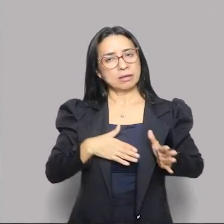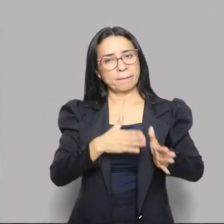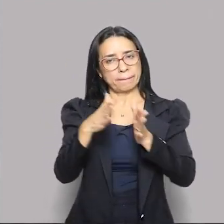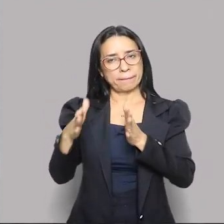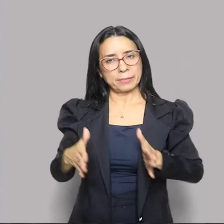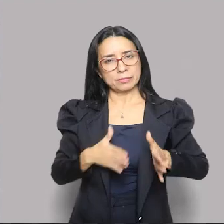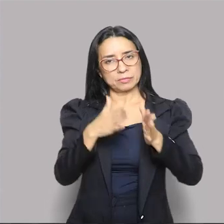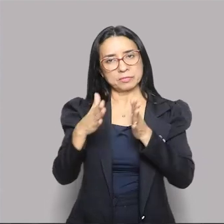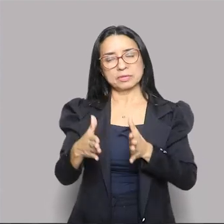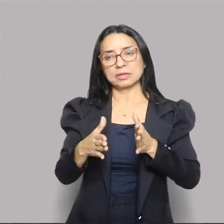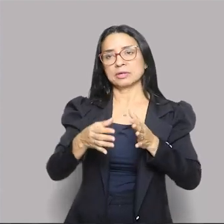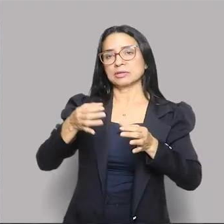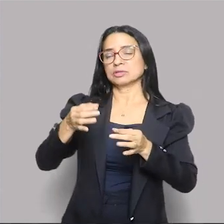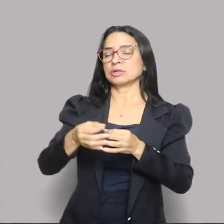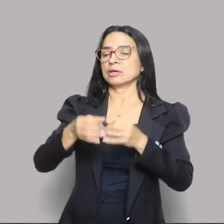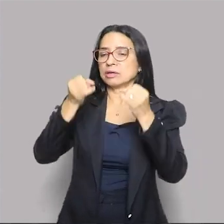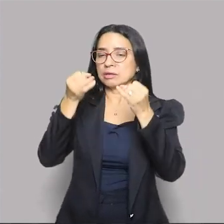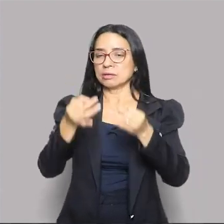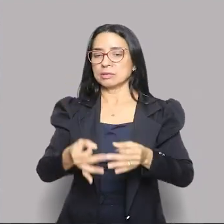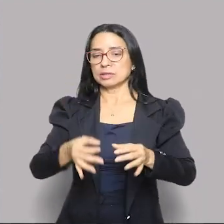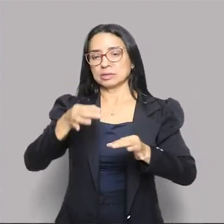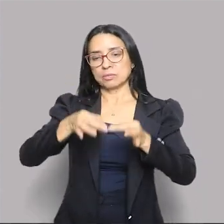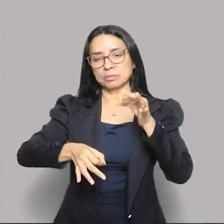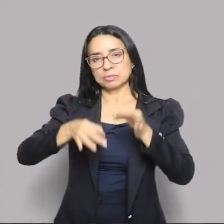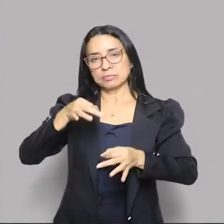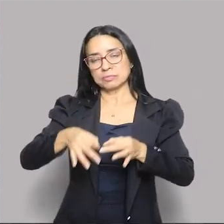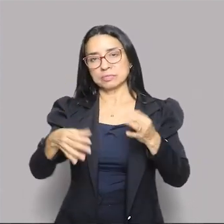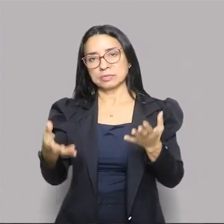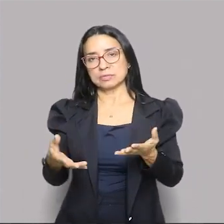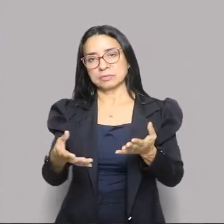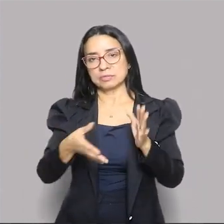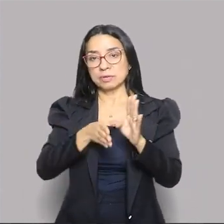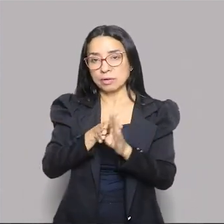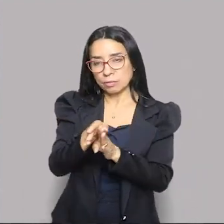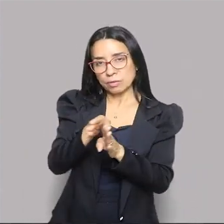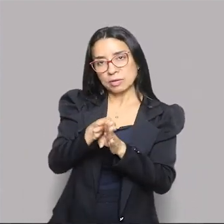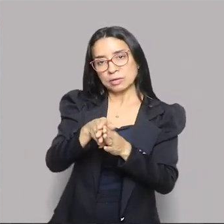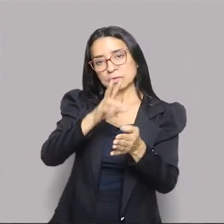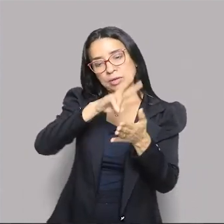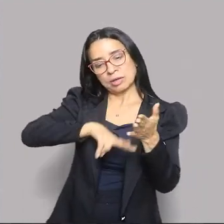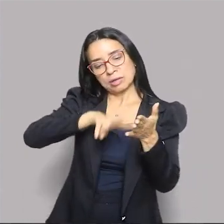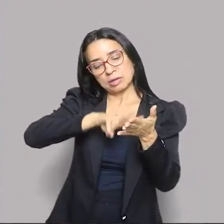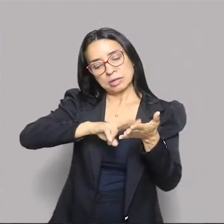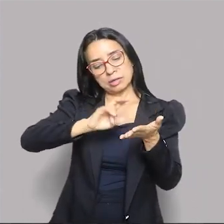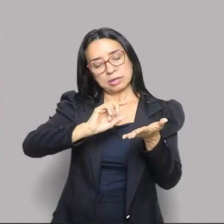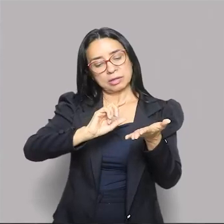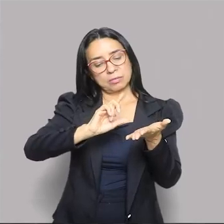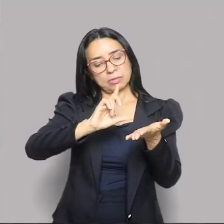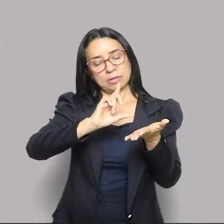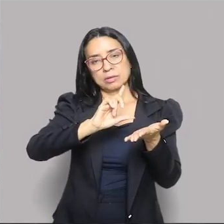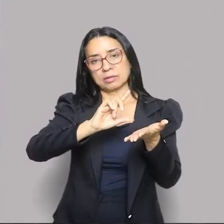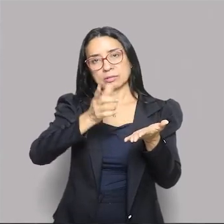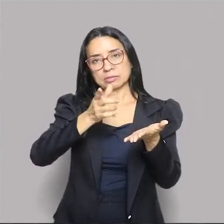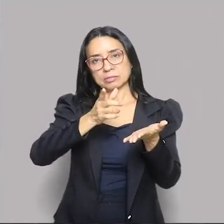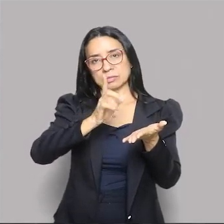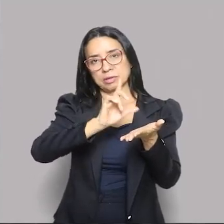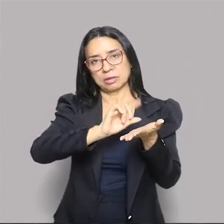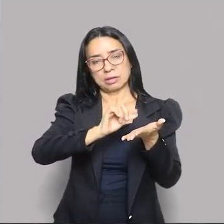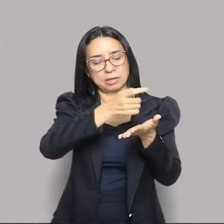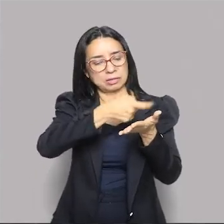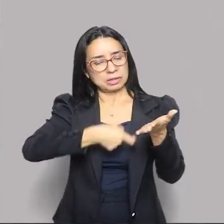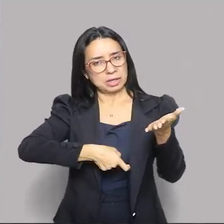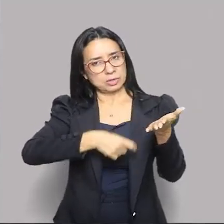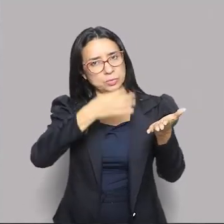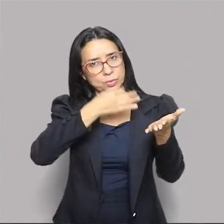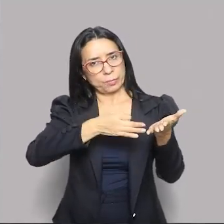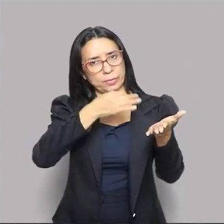invista aí em justificativa. E aí eu oriento você a ler artigos de opinião, porque artigos de opinião, que são textos, são